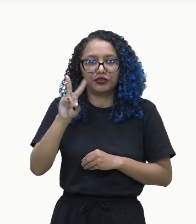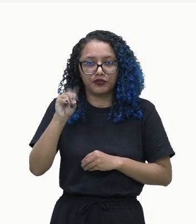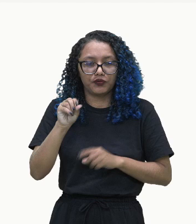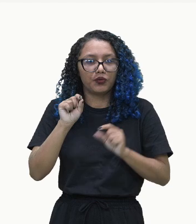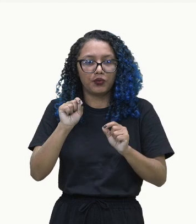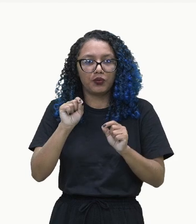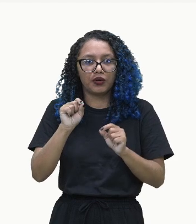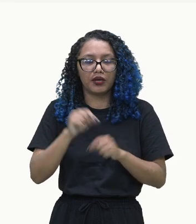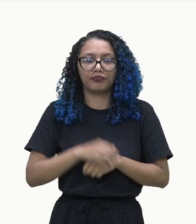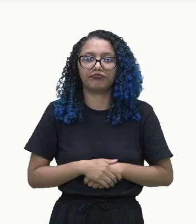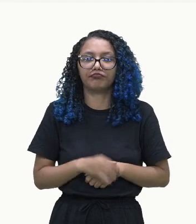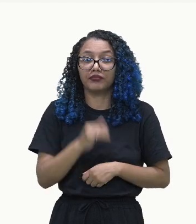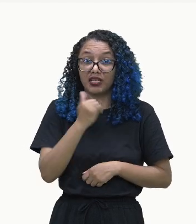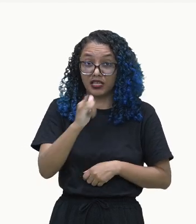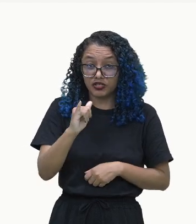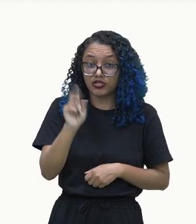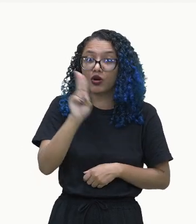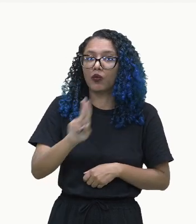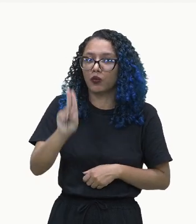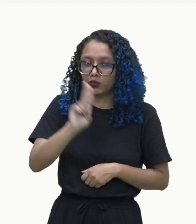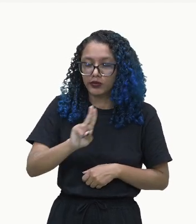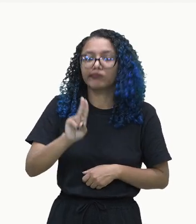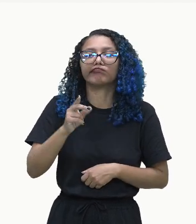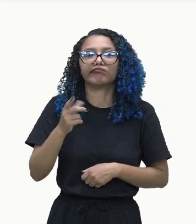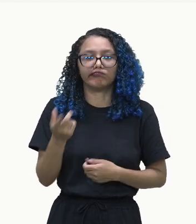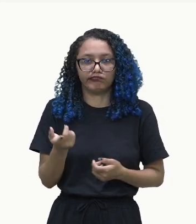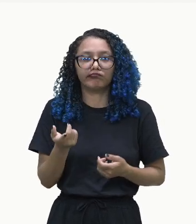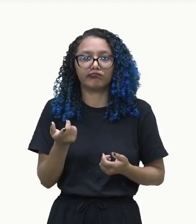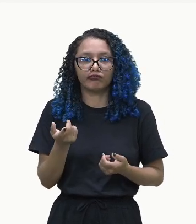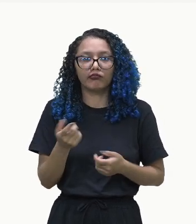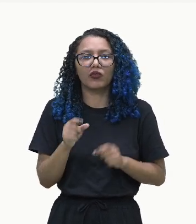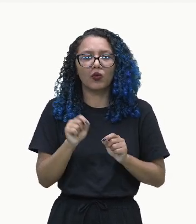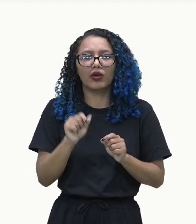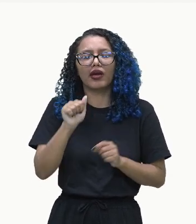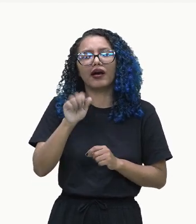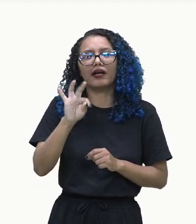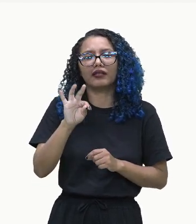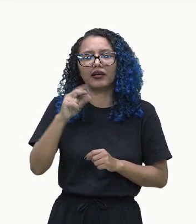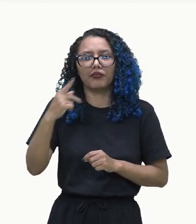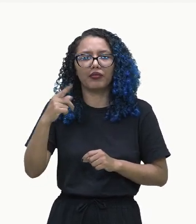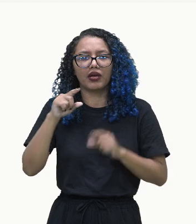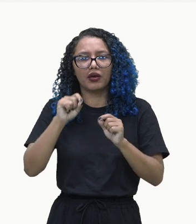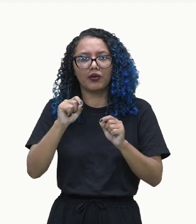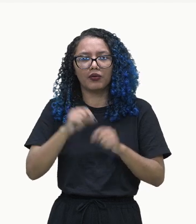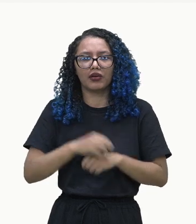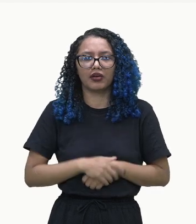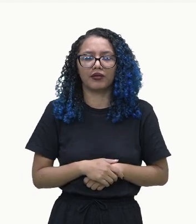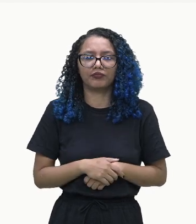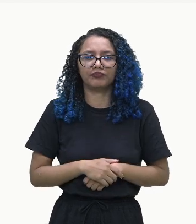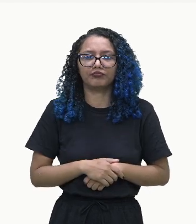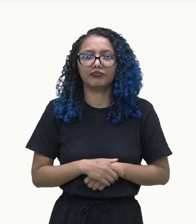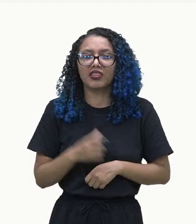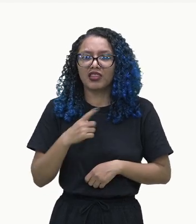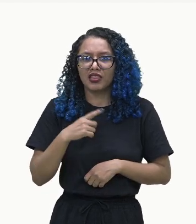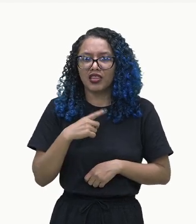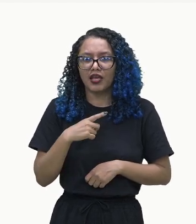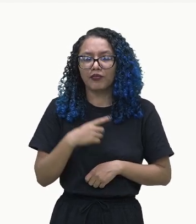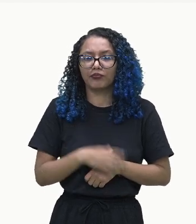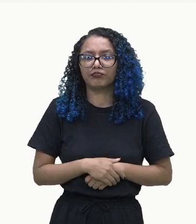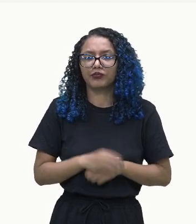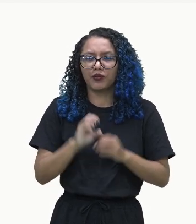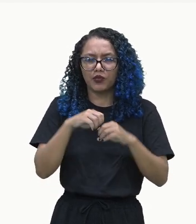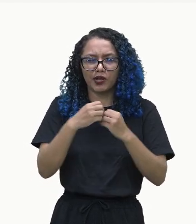é chamada de ATP. ATP, adenosina trifosfato, é a molécula importantíssima para